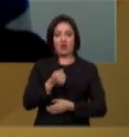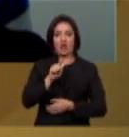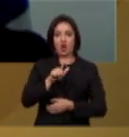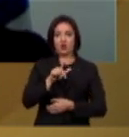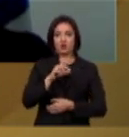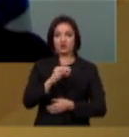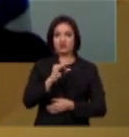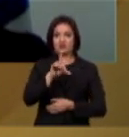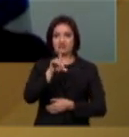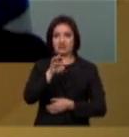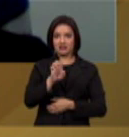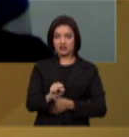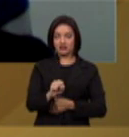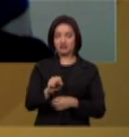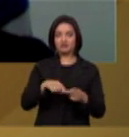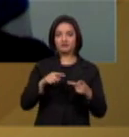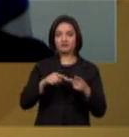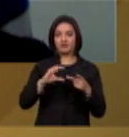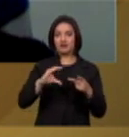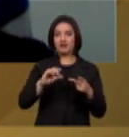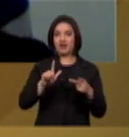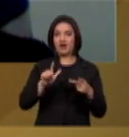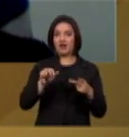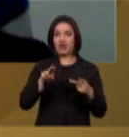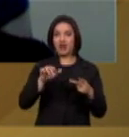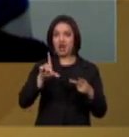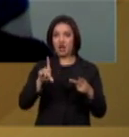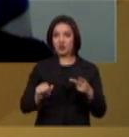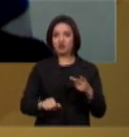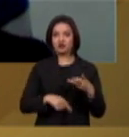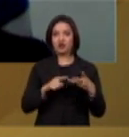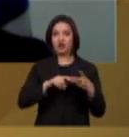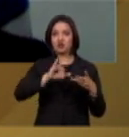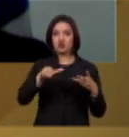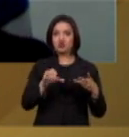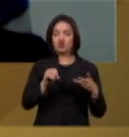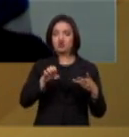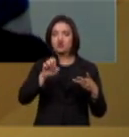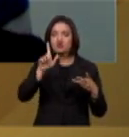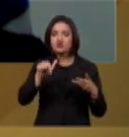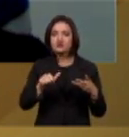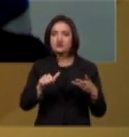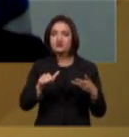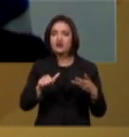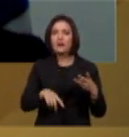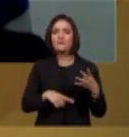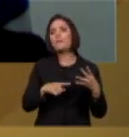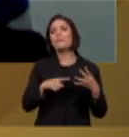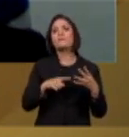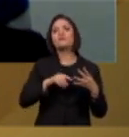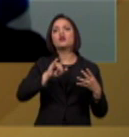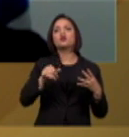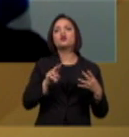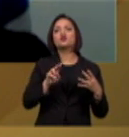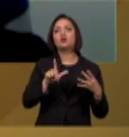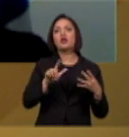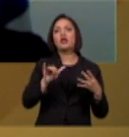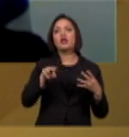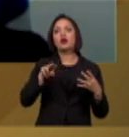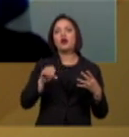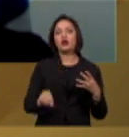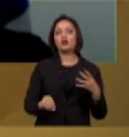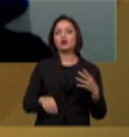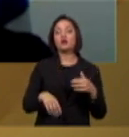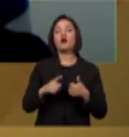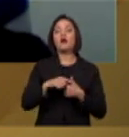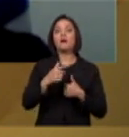Martins, doutora Cláudia Sampaio Marques, doutor José Laércio Marques Teixeira, doutor Juliano Baiocchi,